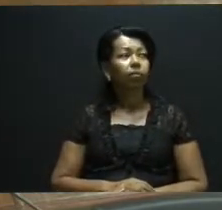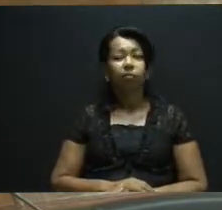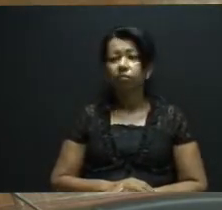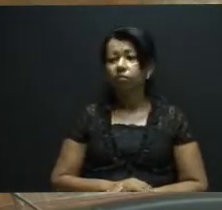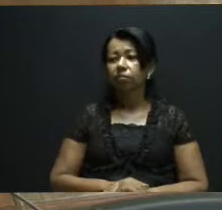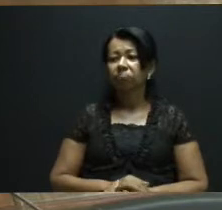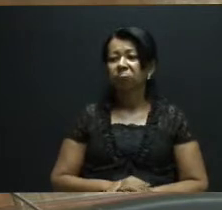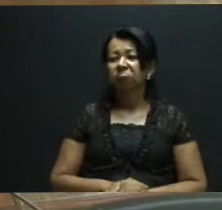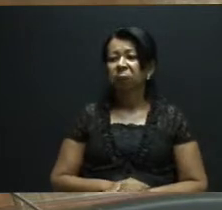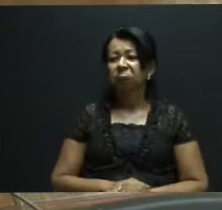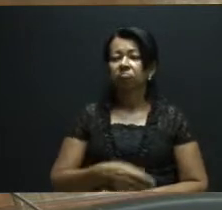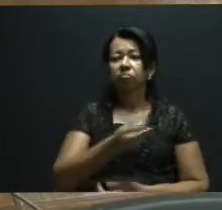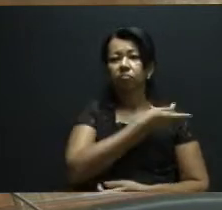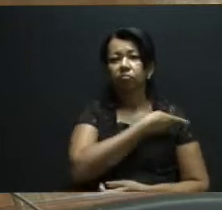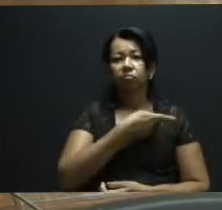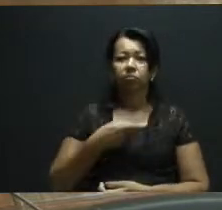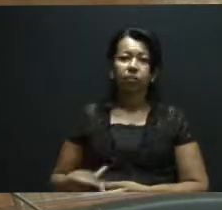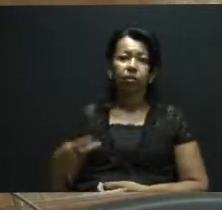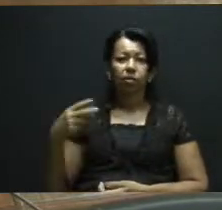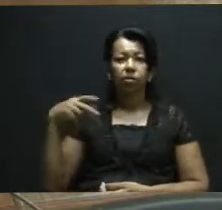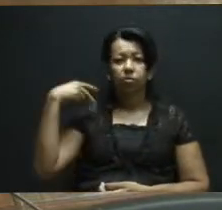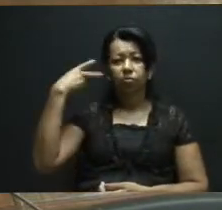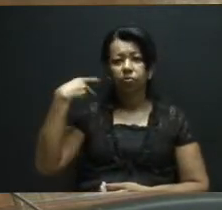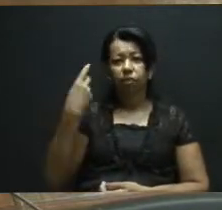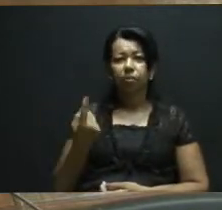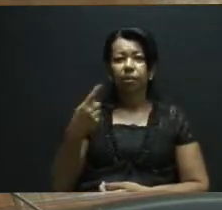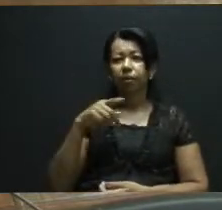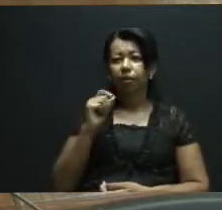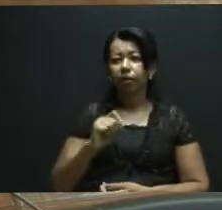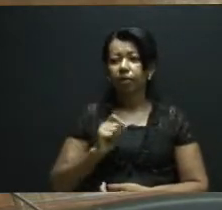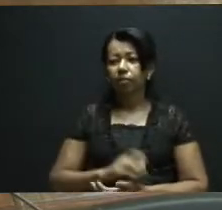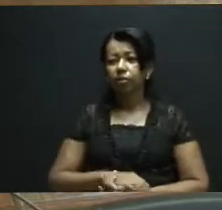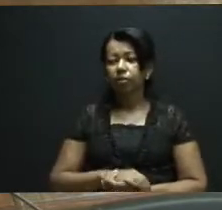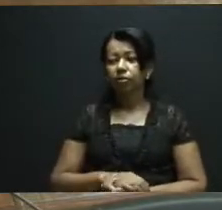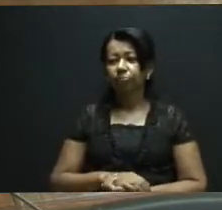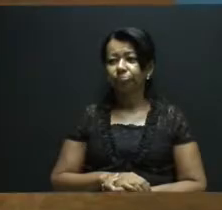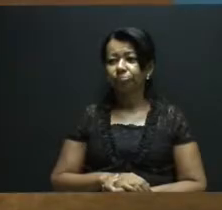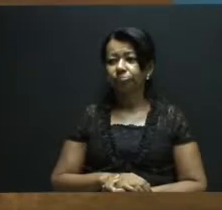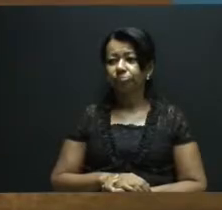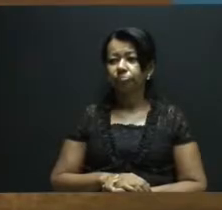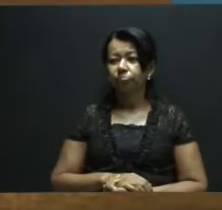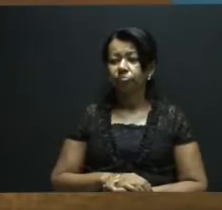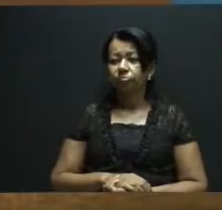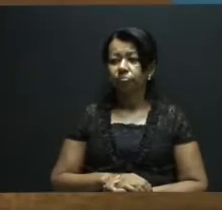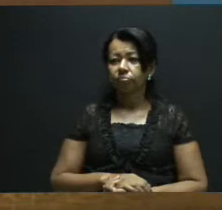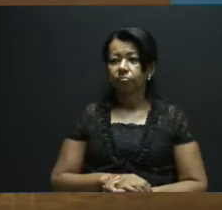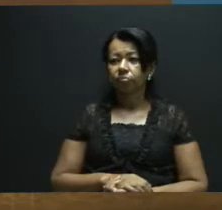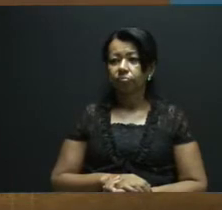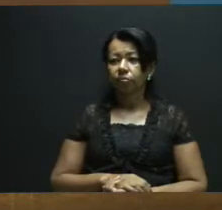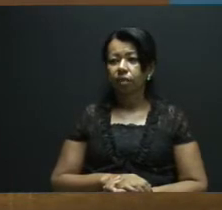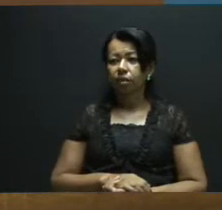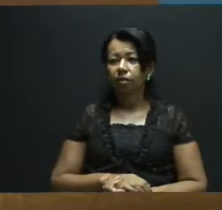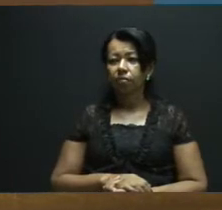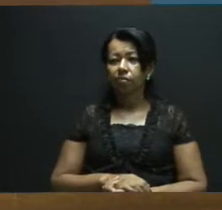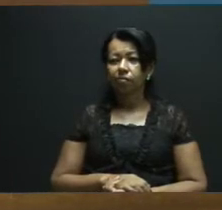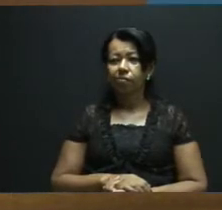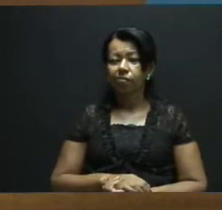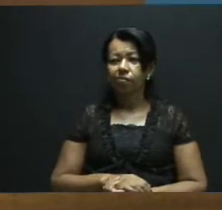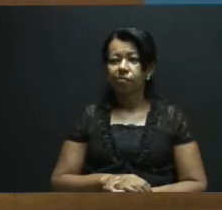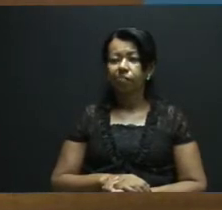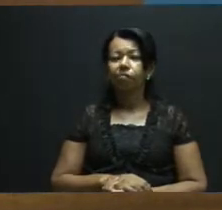em o presidente nobres vereadores vereador érika senhores e senhoras desde já eu quero